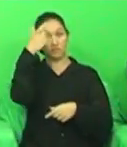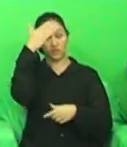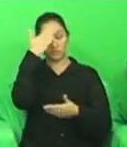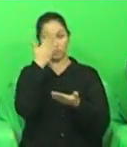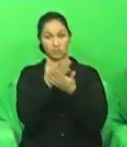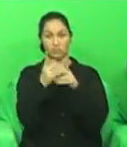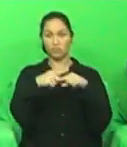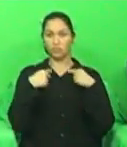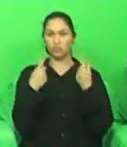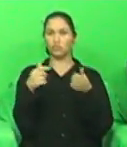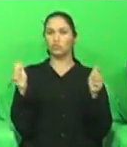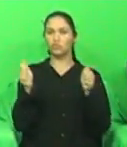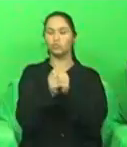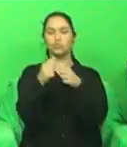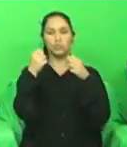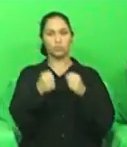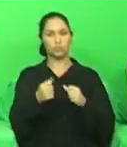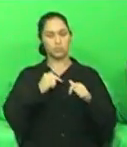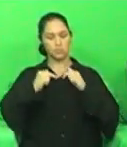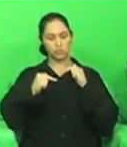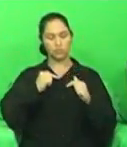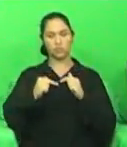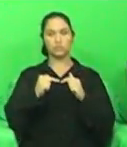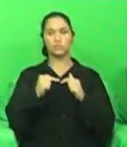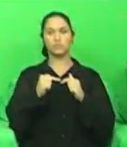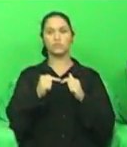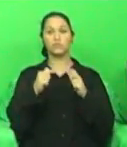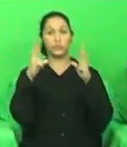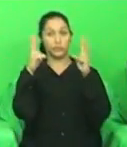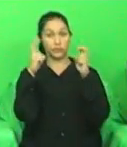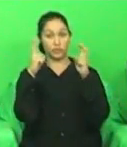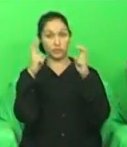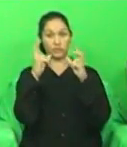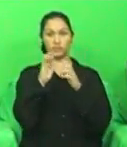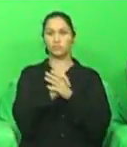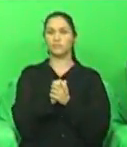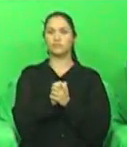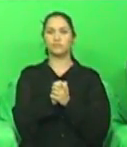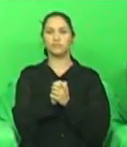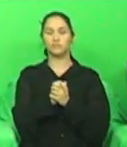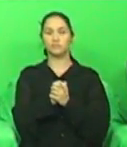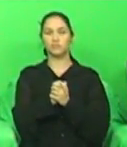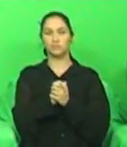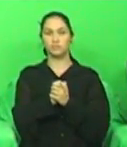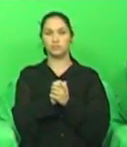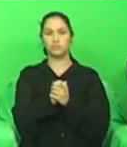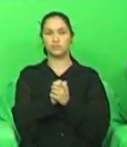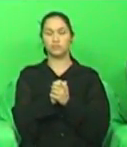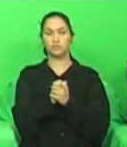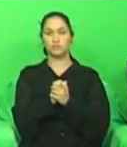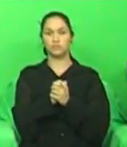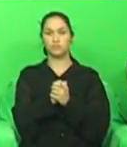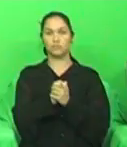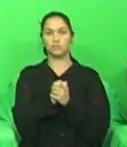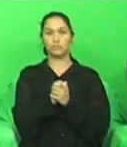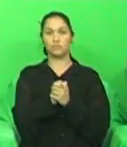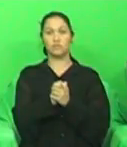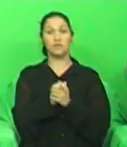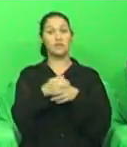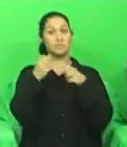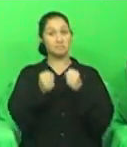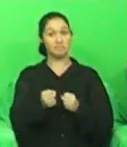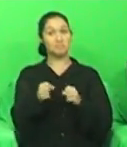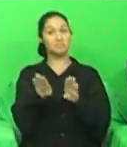em conjunto a gente possa trazer essa discussão e quem sabe um exemplo nacional